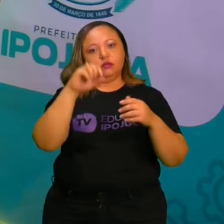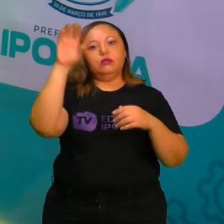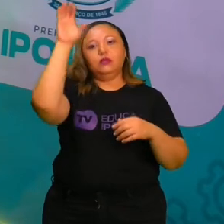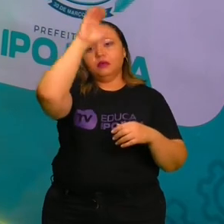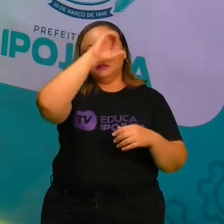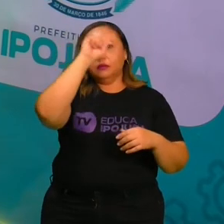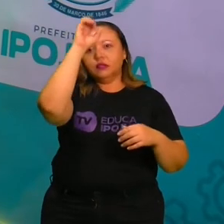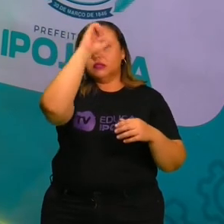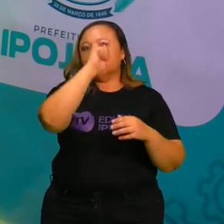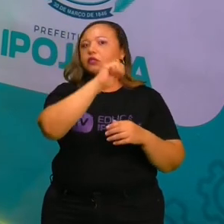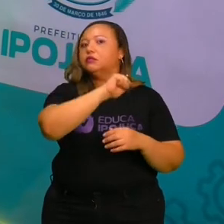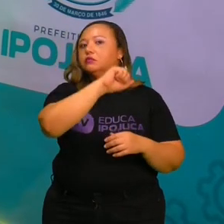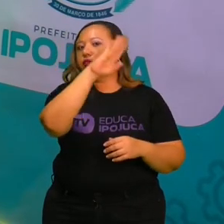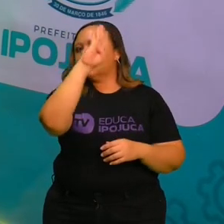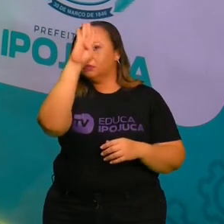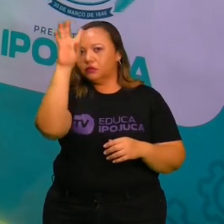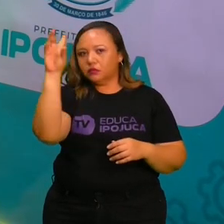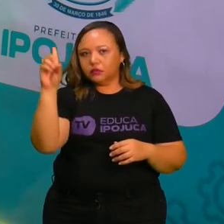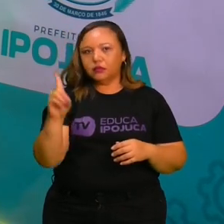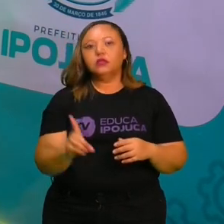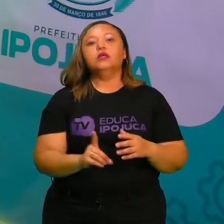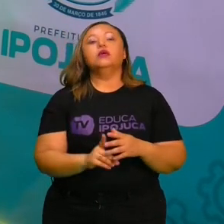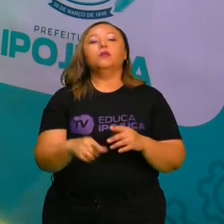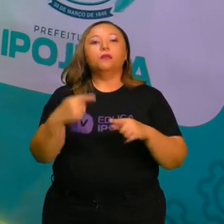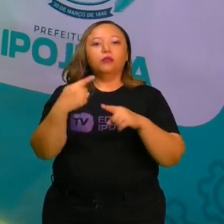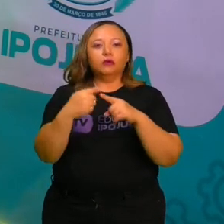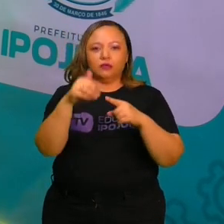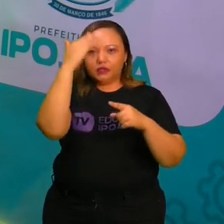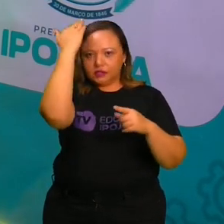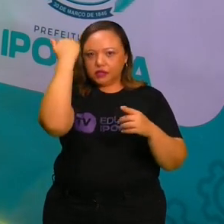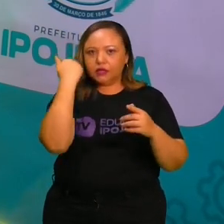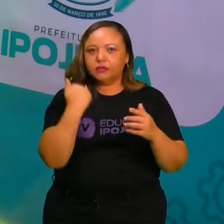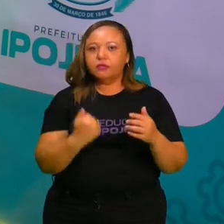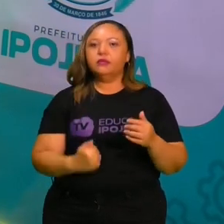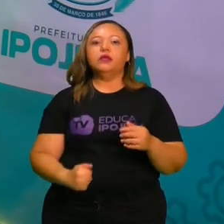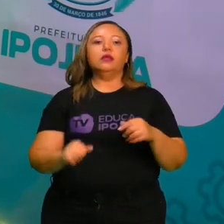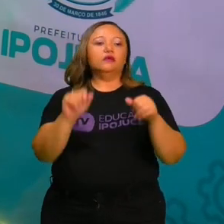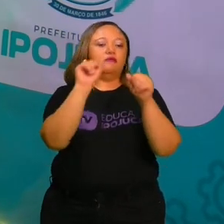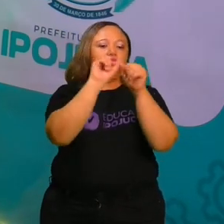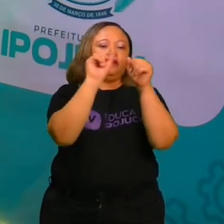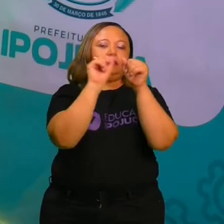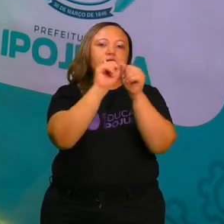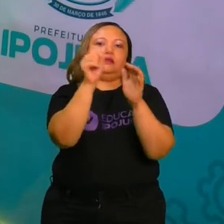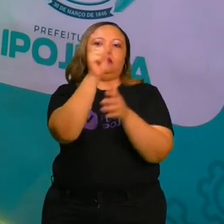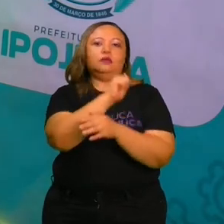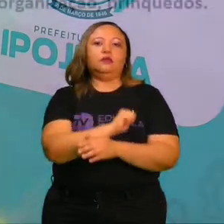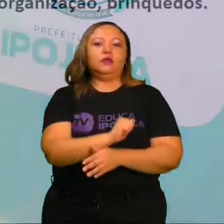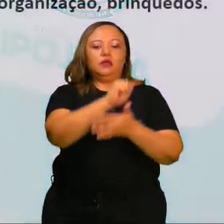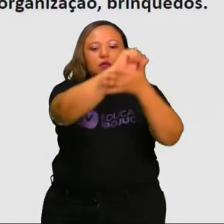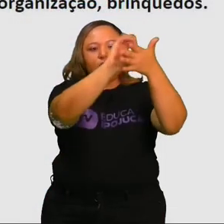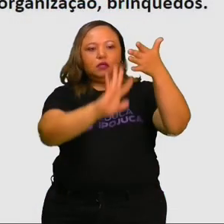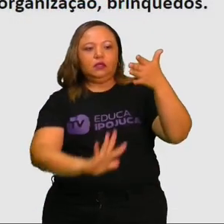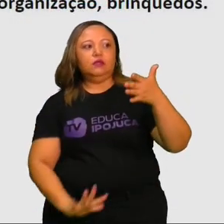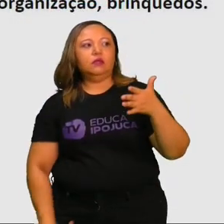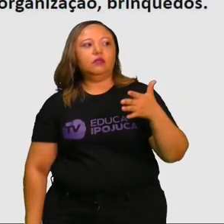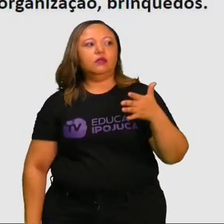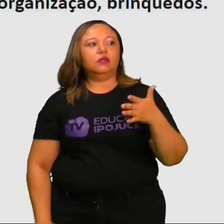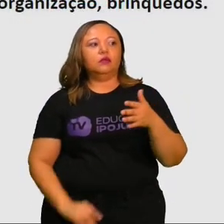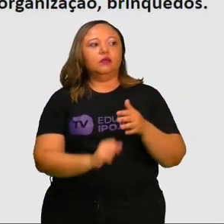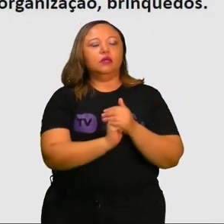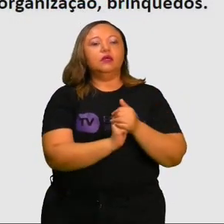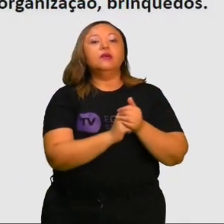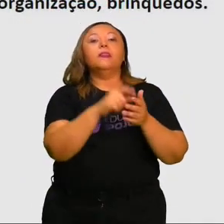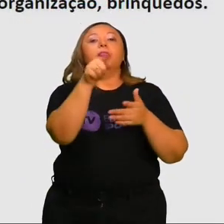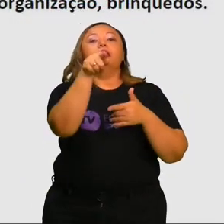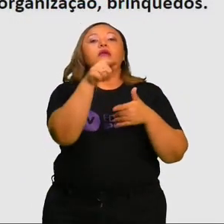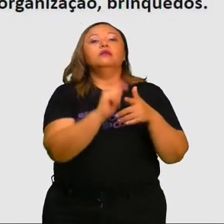a compreender o assunto e resolver a atividade, tá certo? Então, vamos lá. Escreva os nomes das